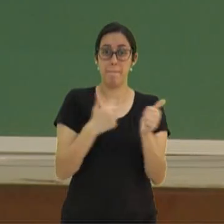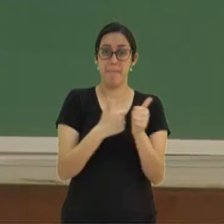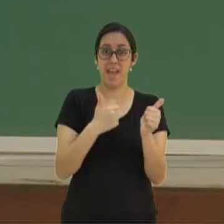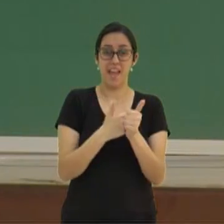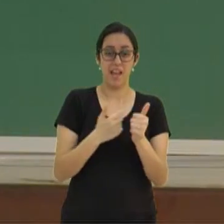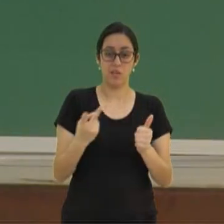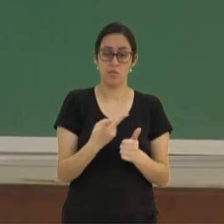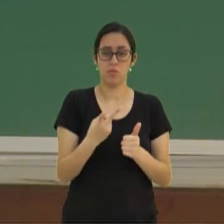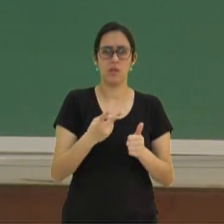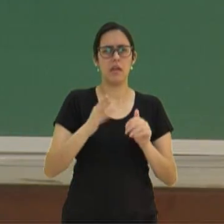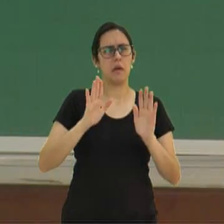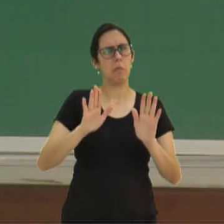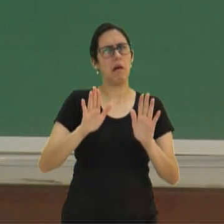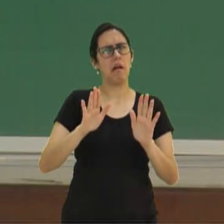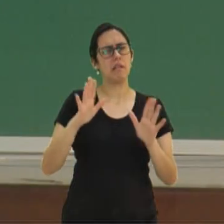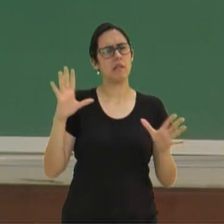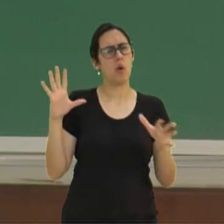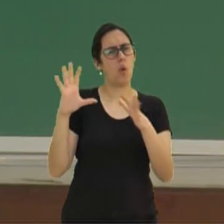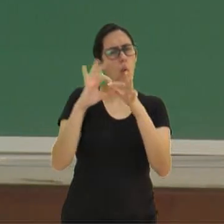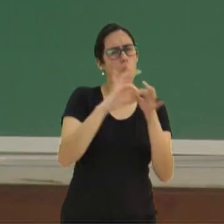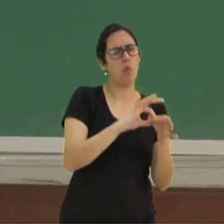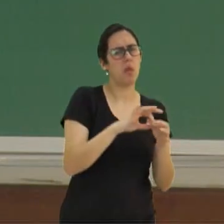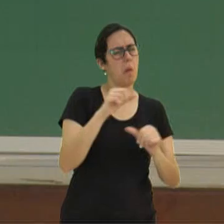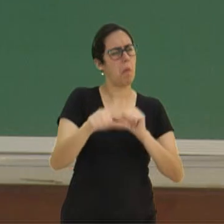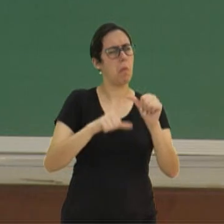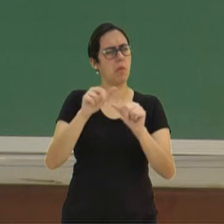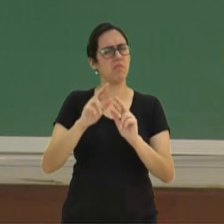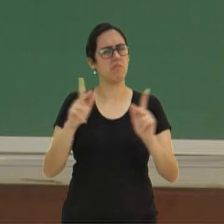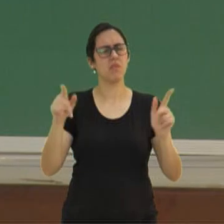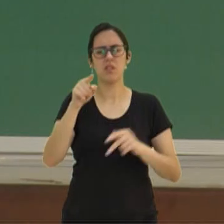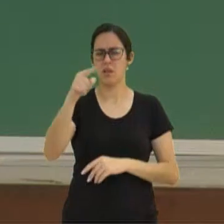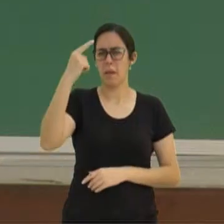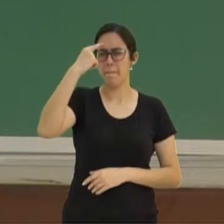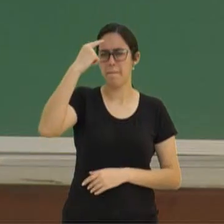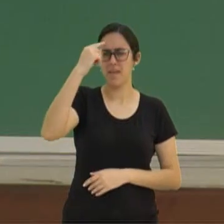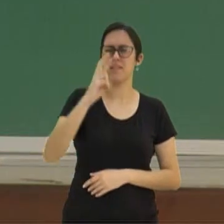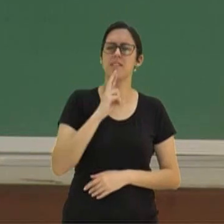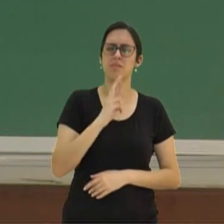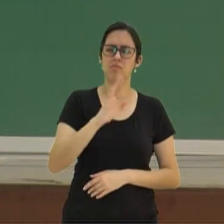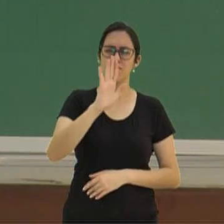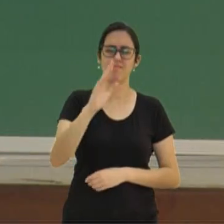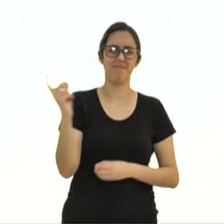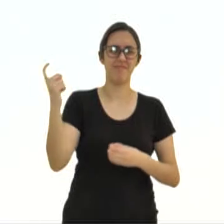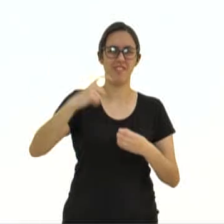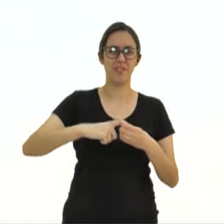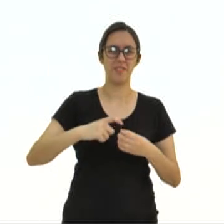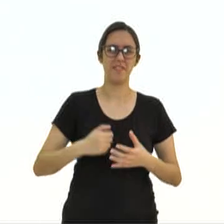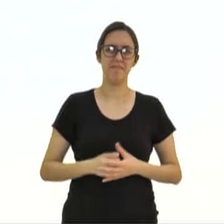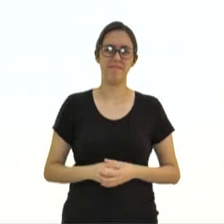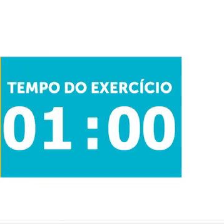existe um outro contexto. Fala aí pra mim, pensa direitinho, responde e a gente já volta.